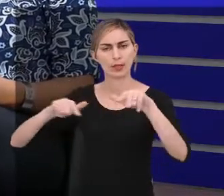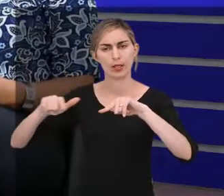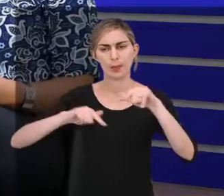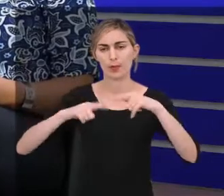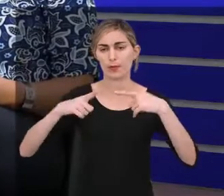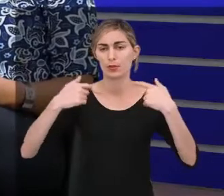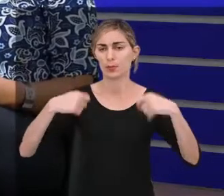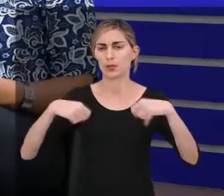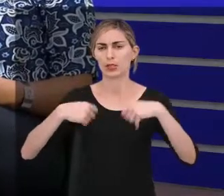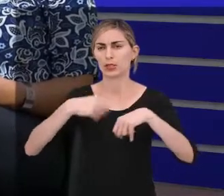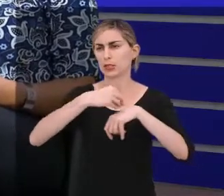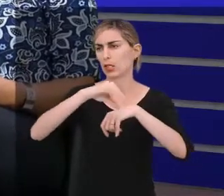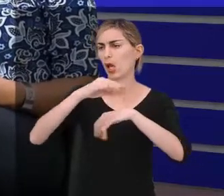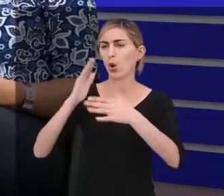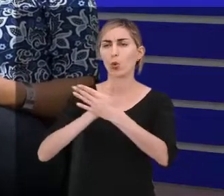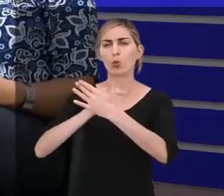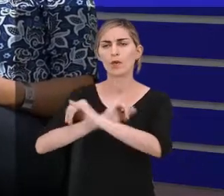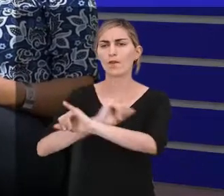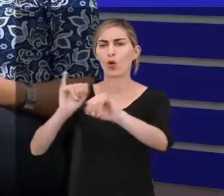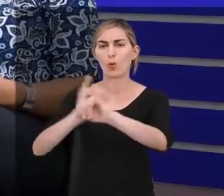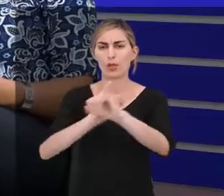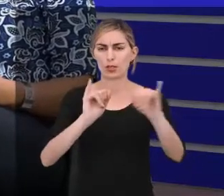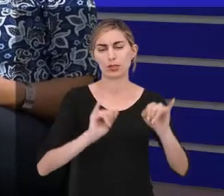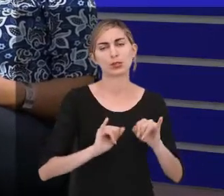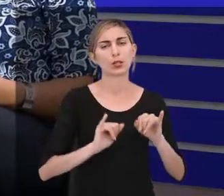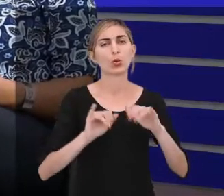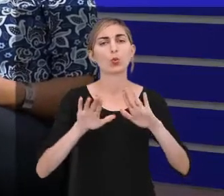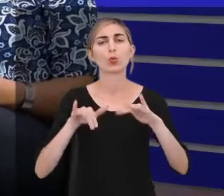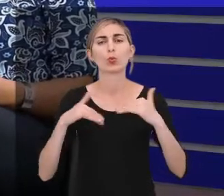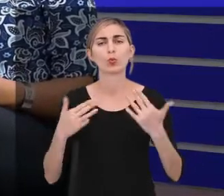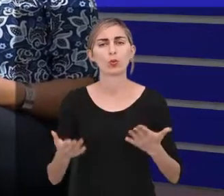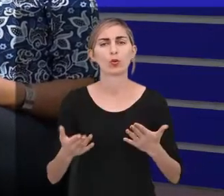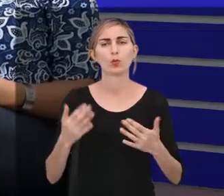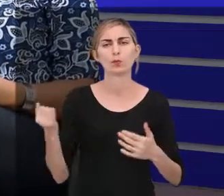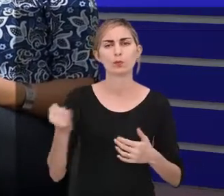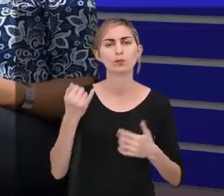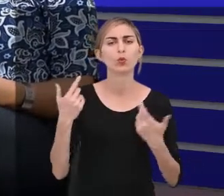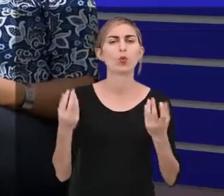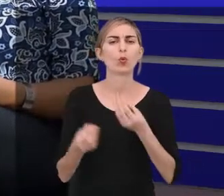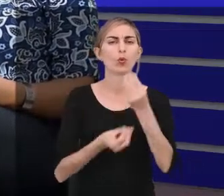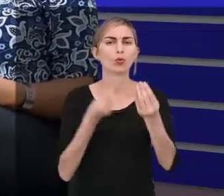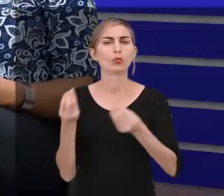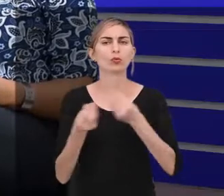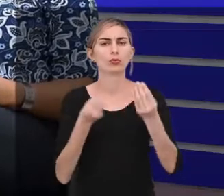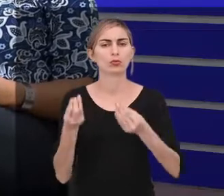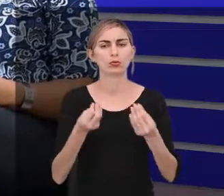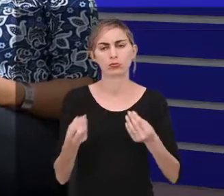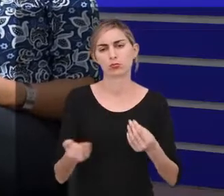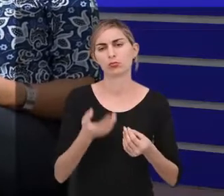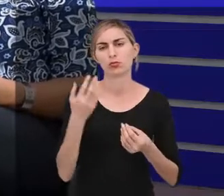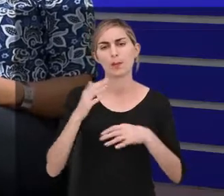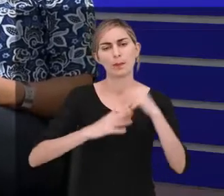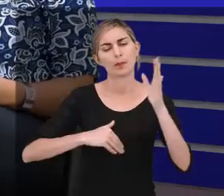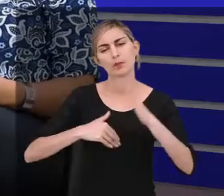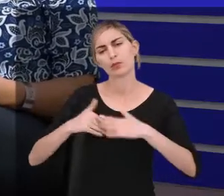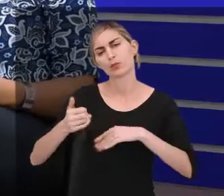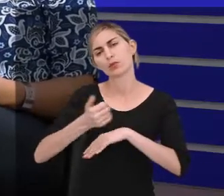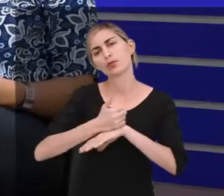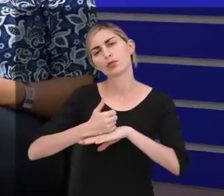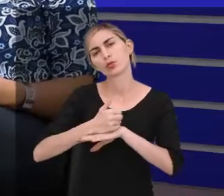você precisa repassar algumas informações. Então, quais seriam os canais ou qual seria o canal que, né, esse